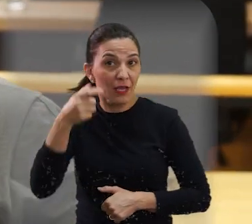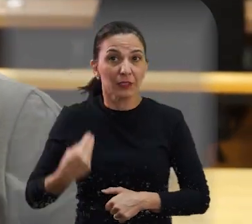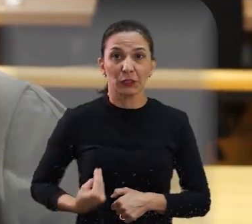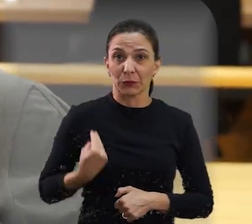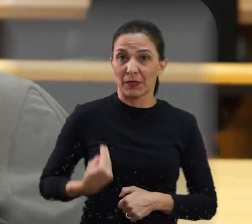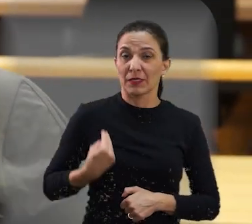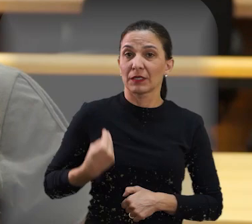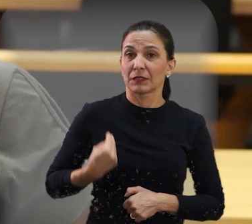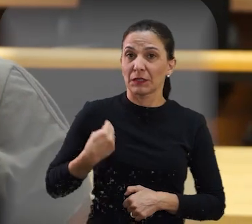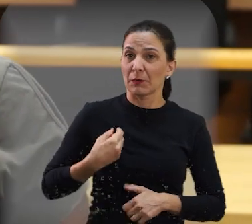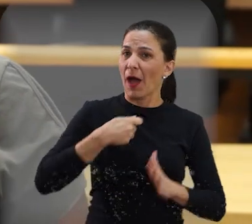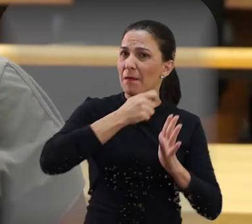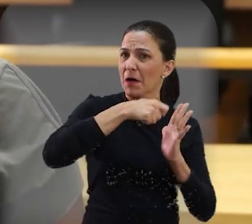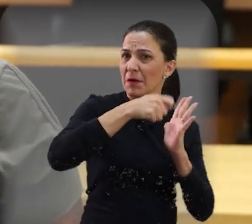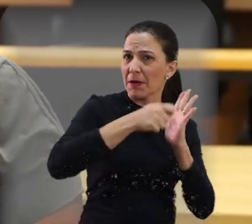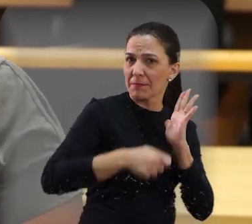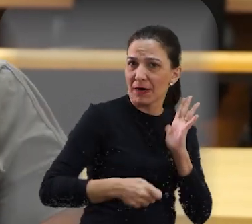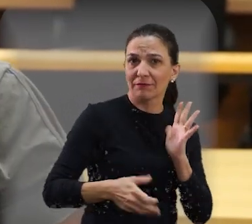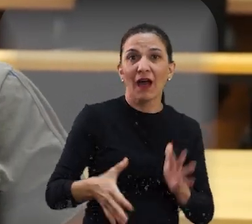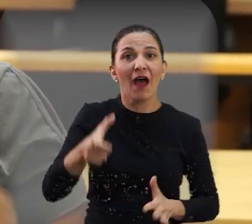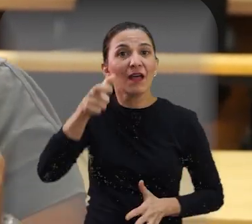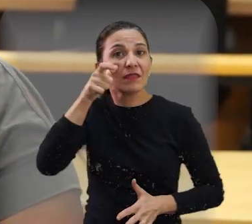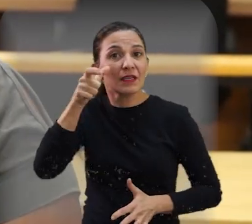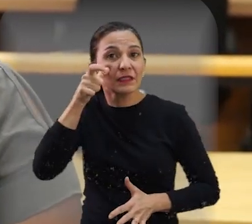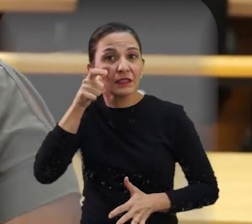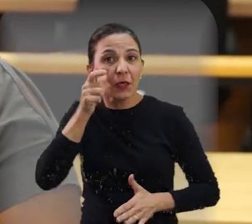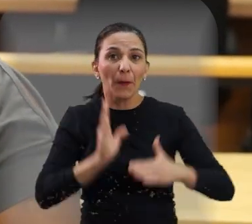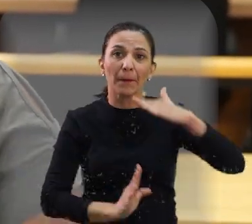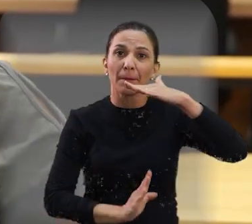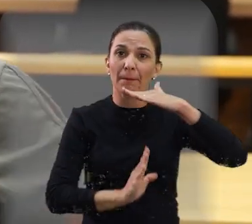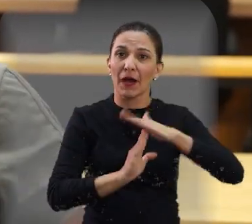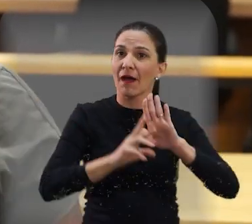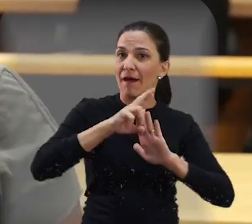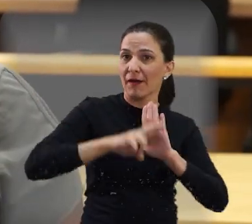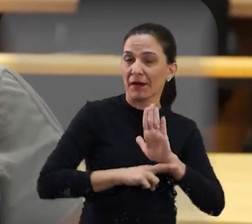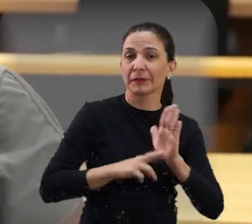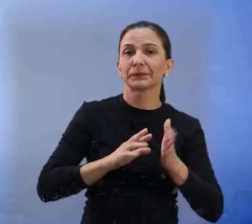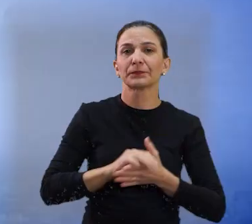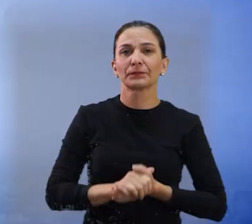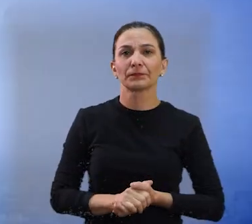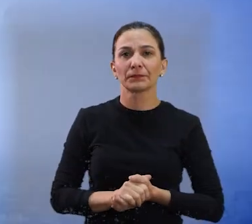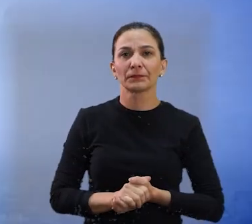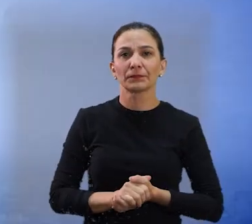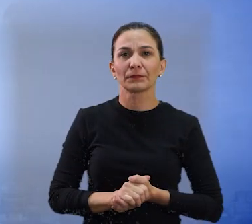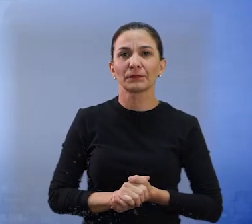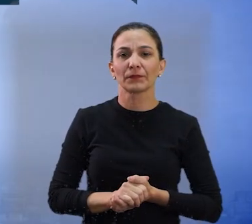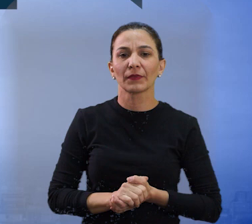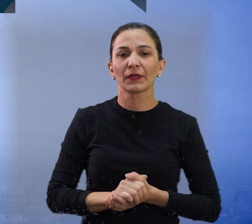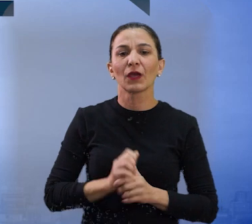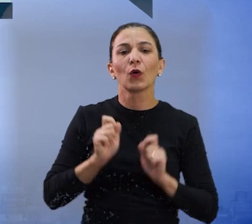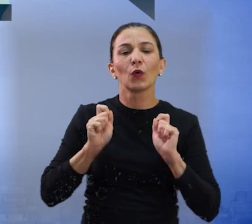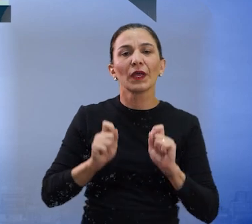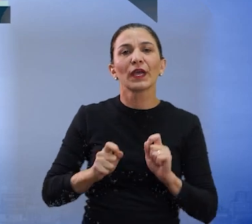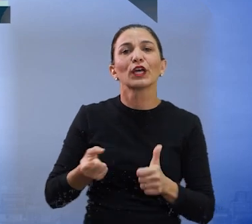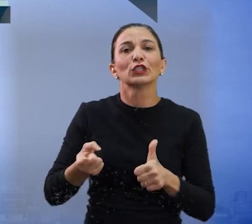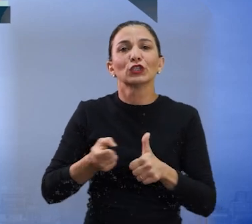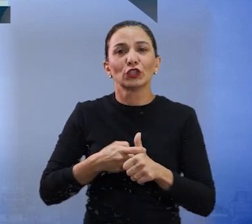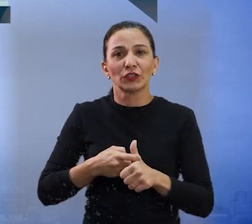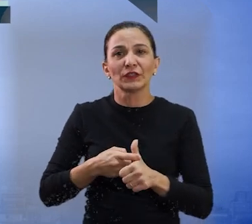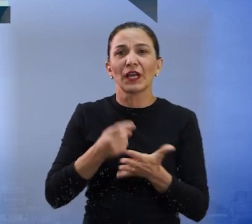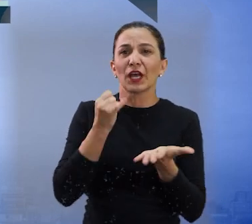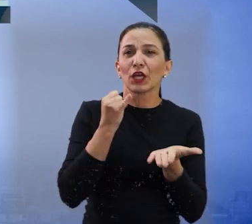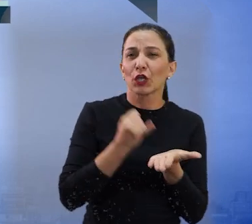em aderir ao refis 2023 fique atenta prazos e critérios podem ser negociadas dívidas